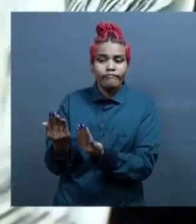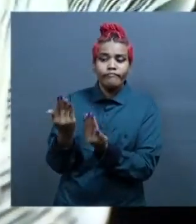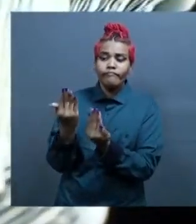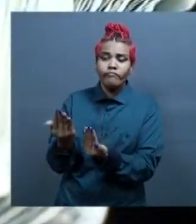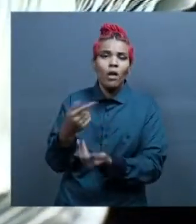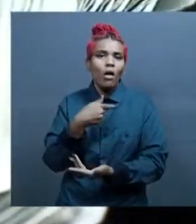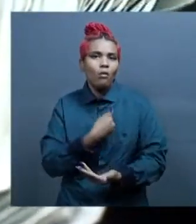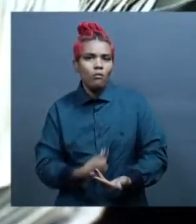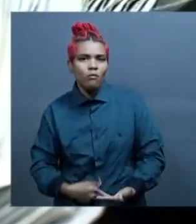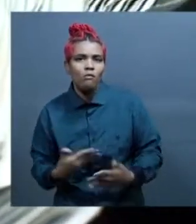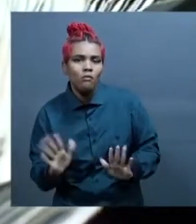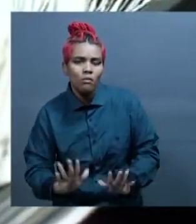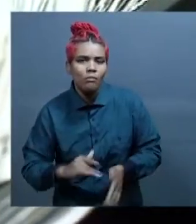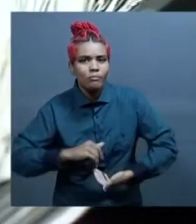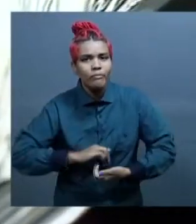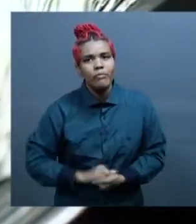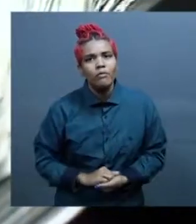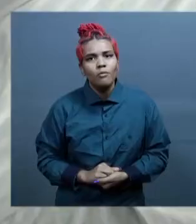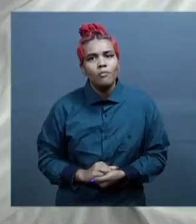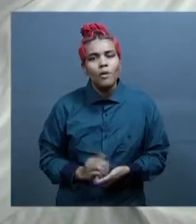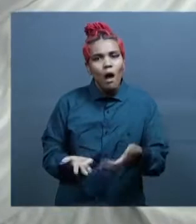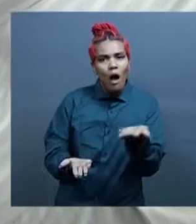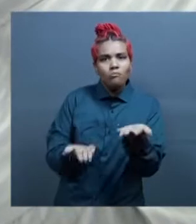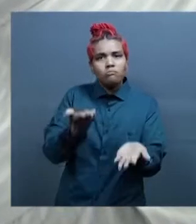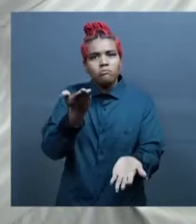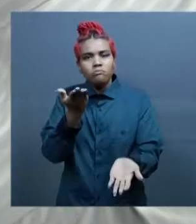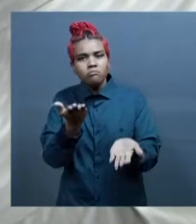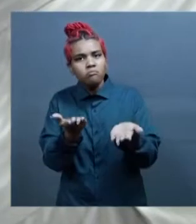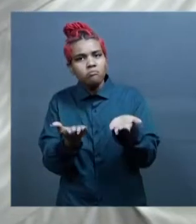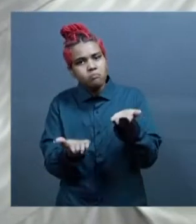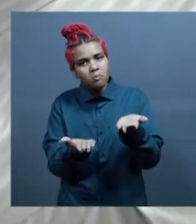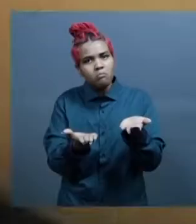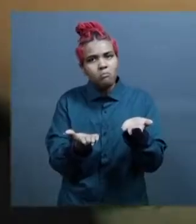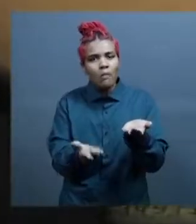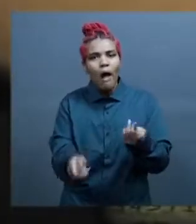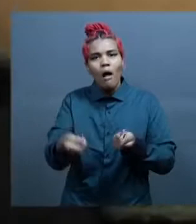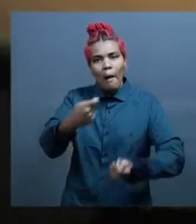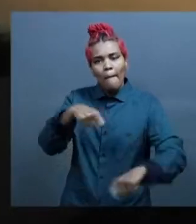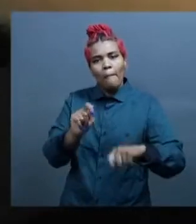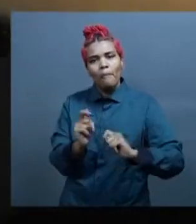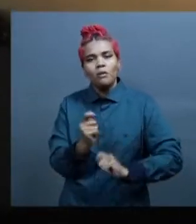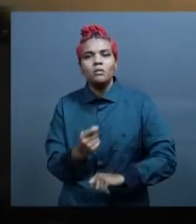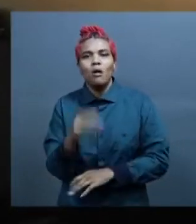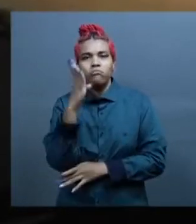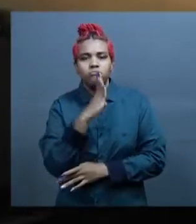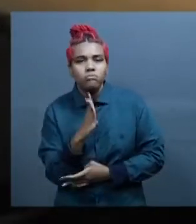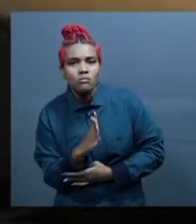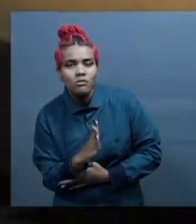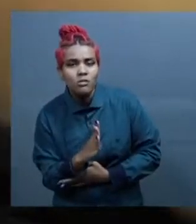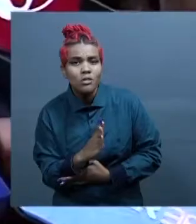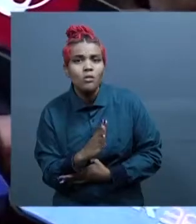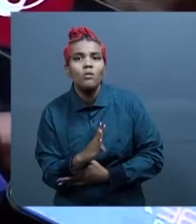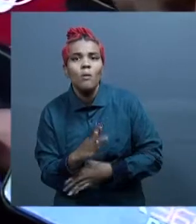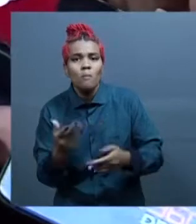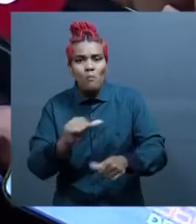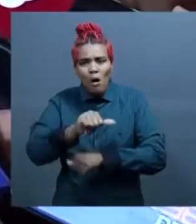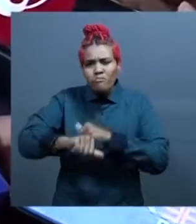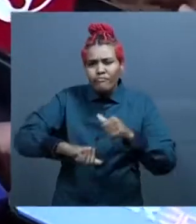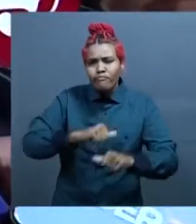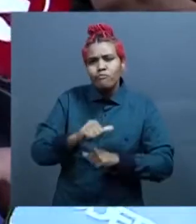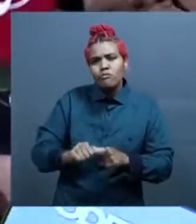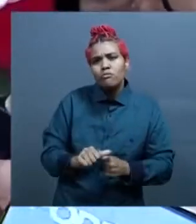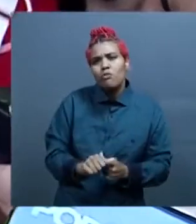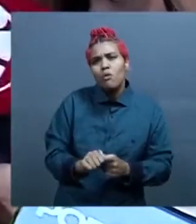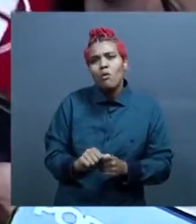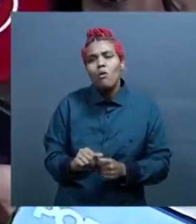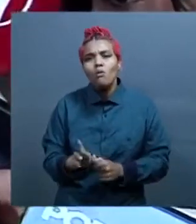nos dados da balança comercial brasileira ocorreram em meio a um cenário de alta do dólar em relação ao real questionado pela